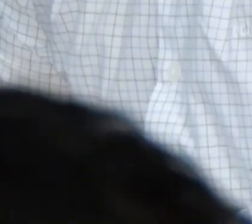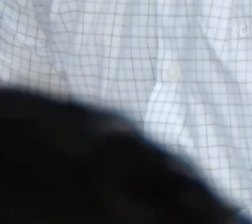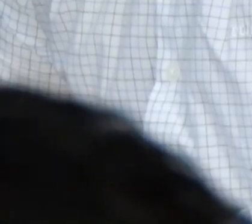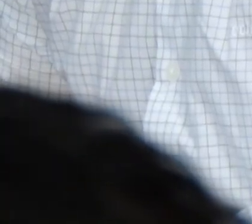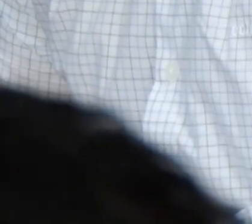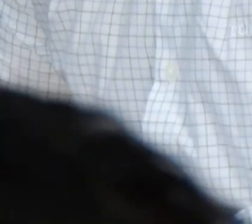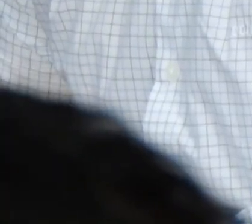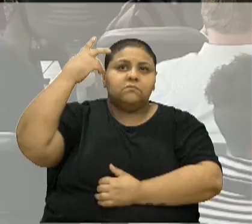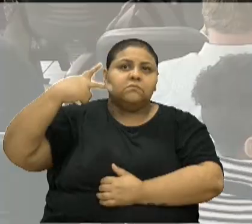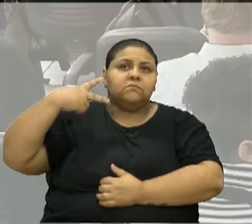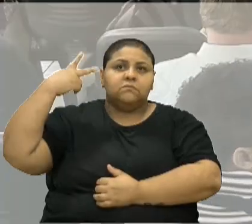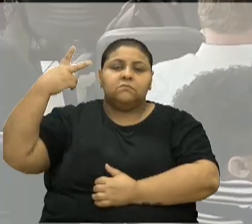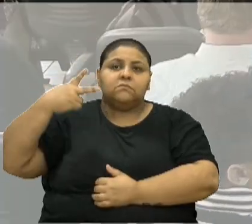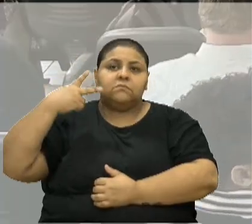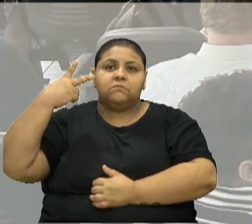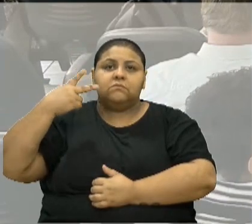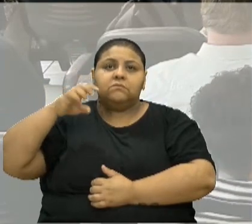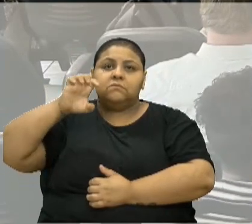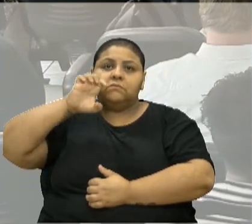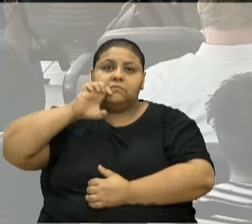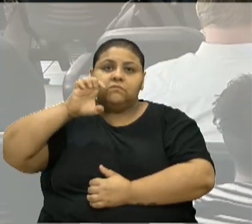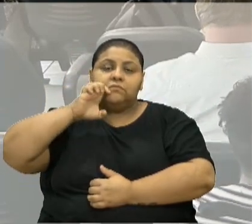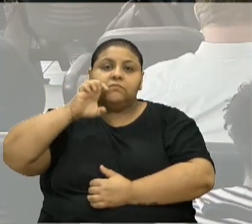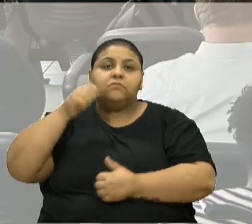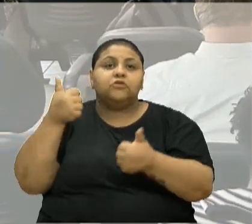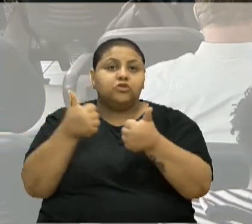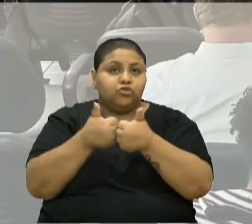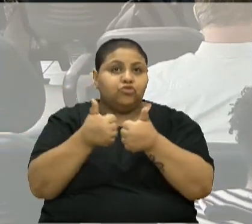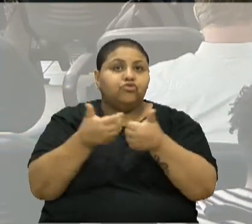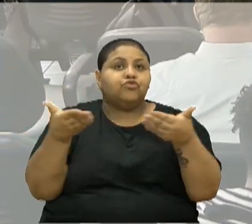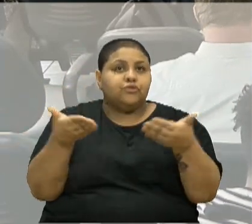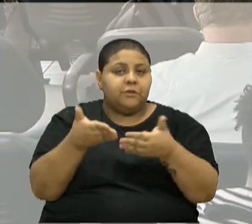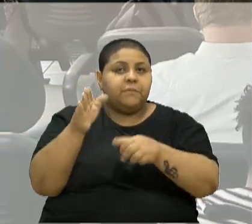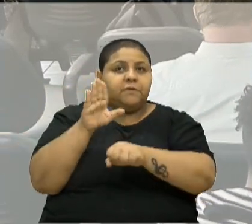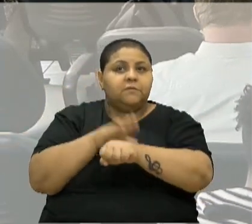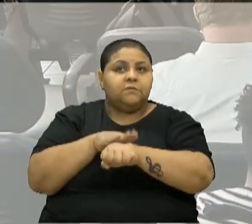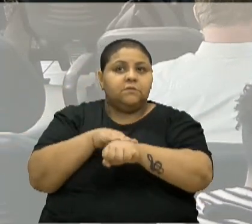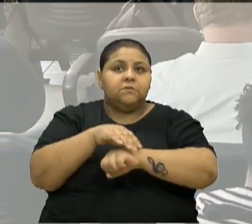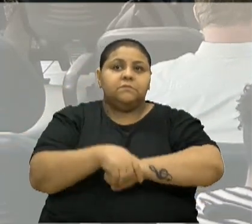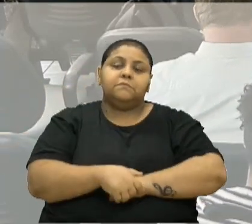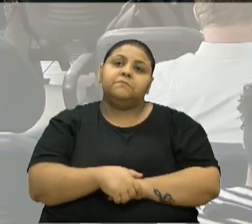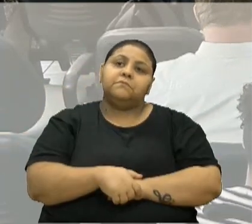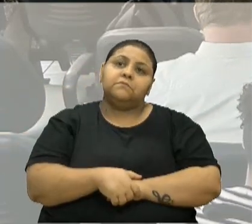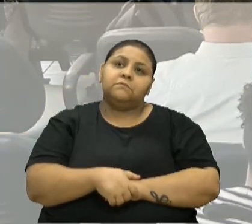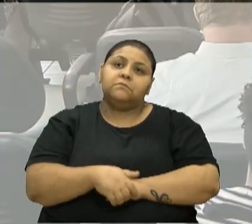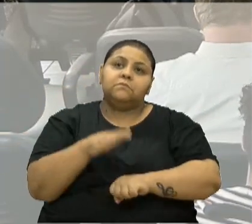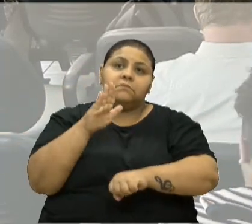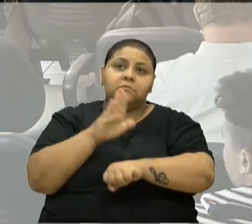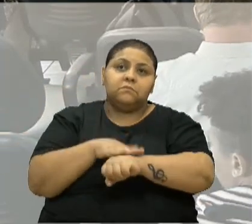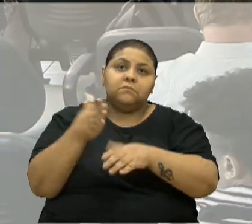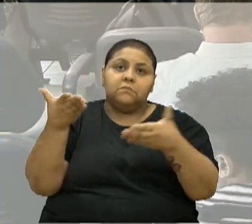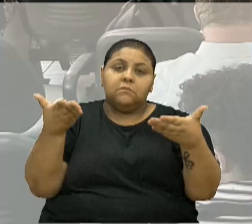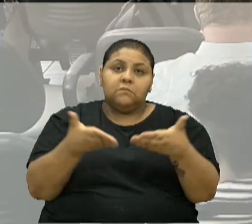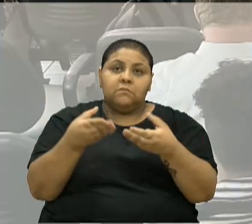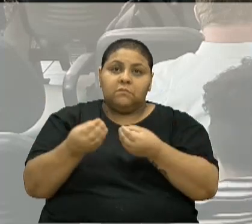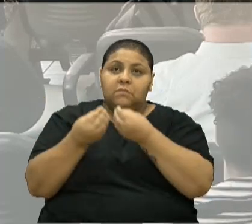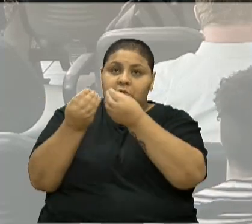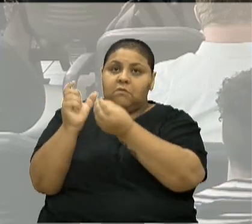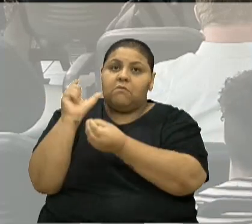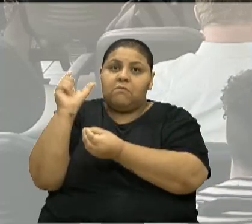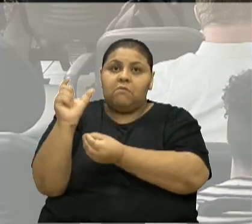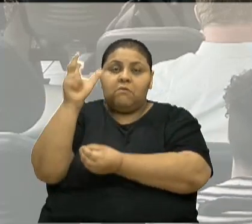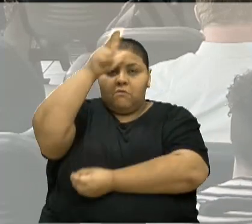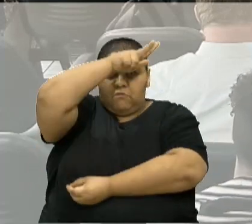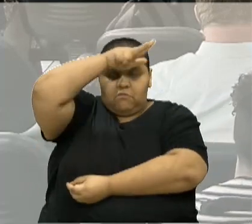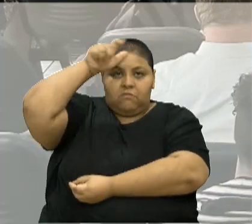de 2025. O projeto de lei foi mostrado em audiência pública da Comissão de Desenvolvimento Econômico e Orçamentário da Casa